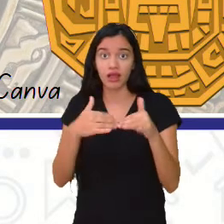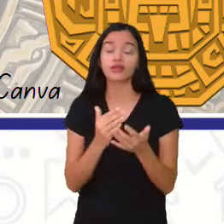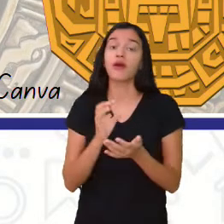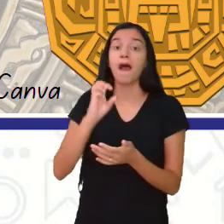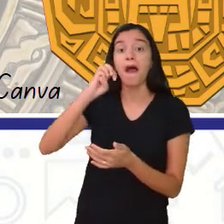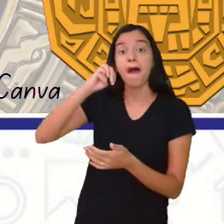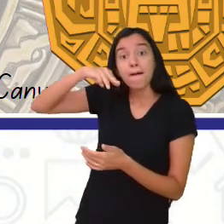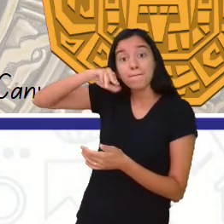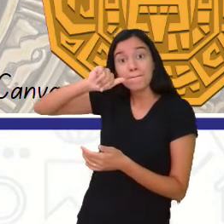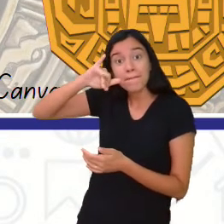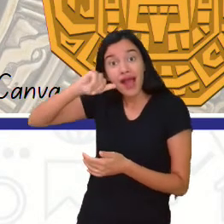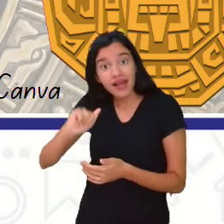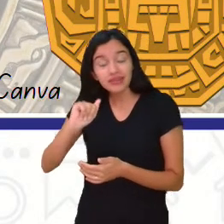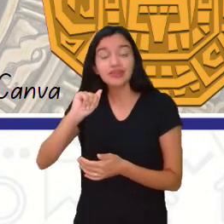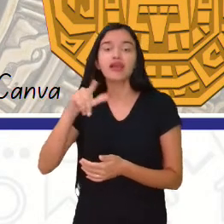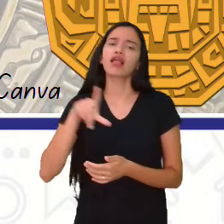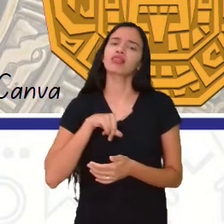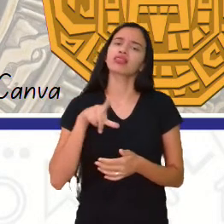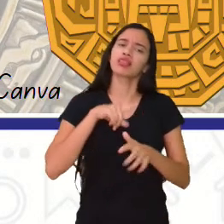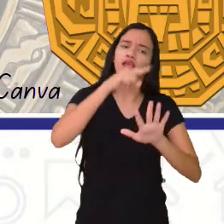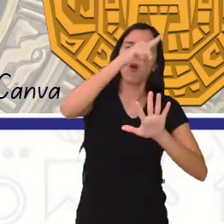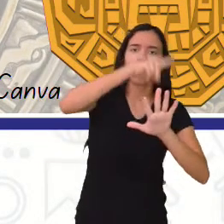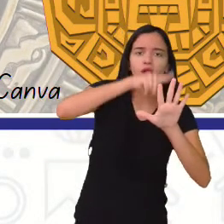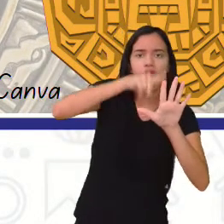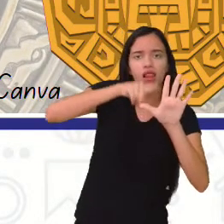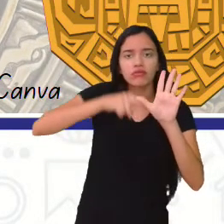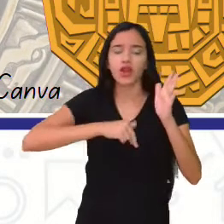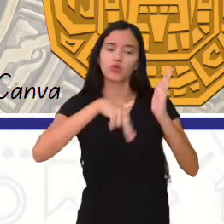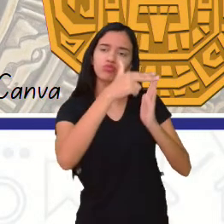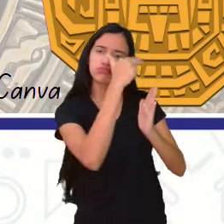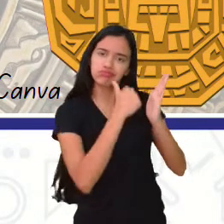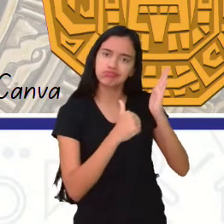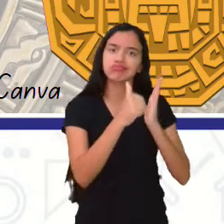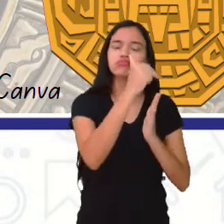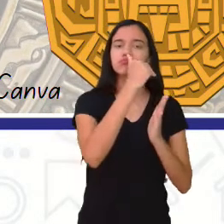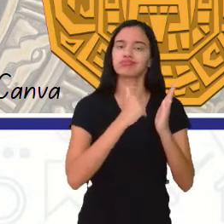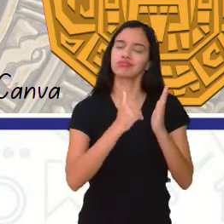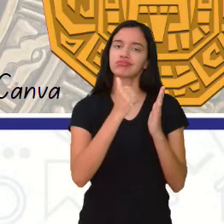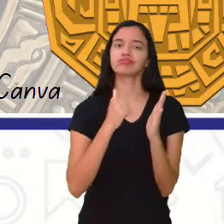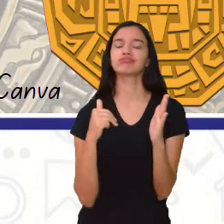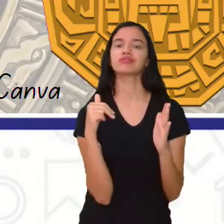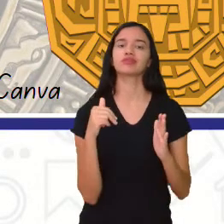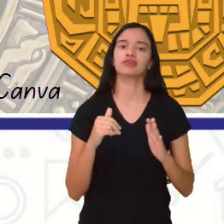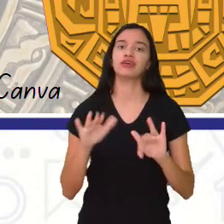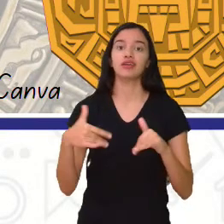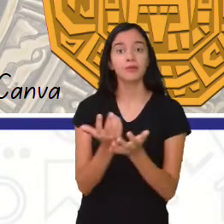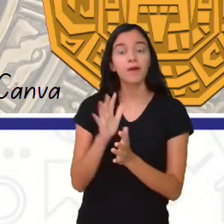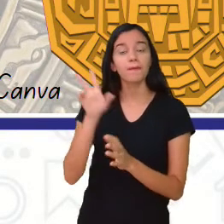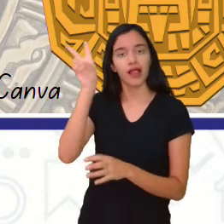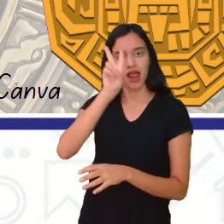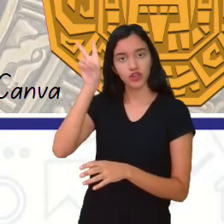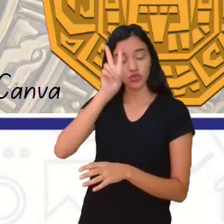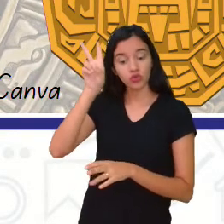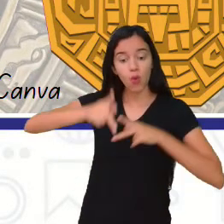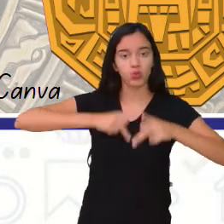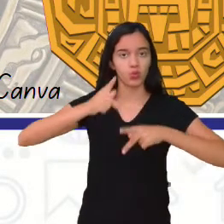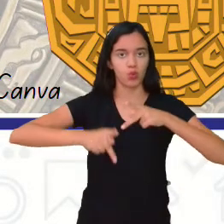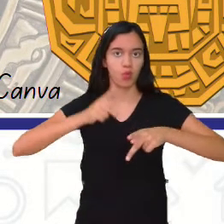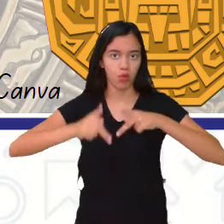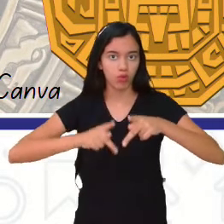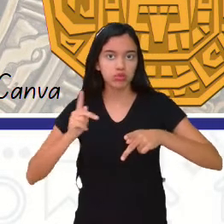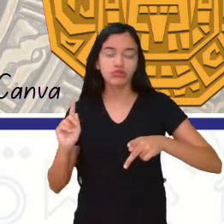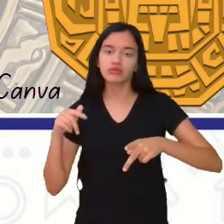E para a aula de hoje, para que nossa aula, né, ela se torne mais acessível para todos e todas, nós contamos com a